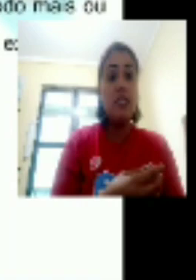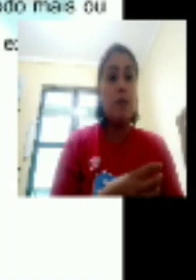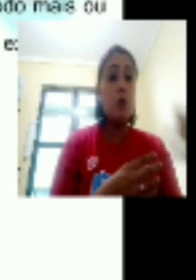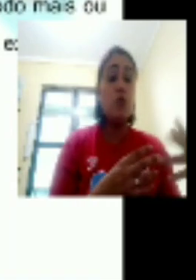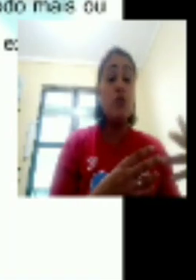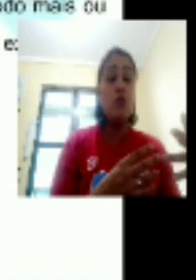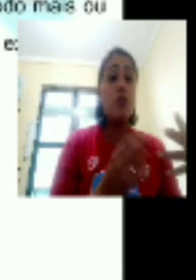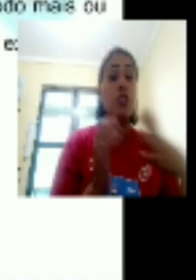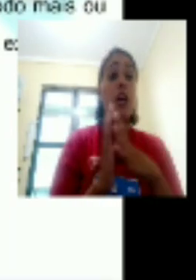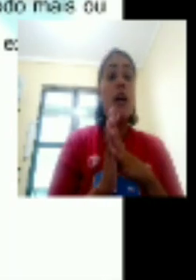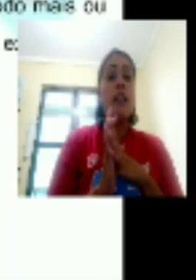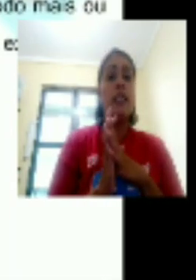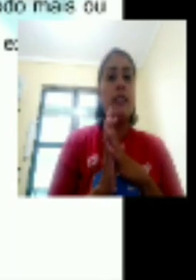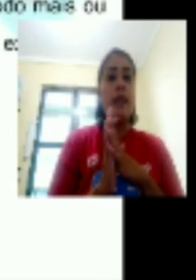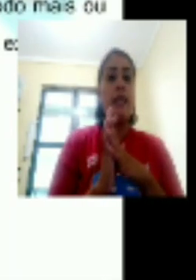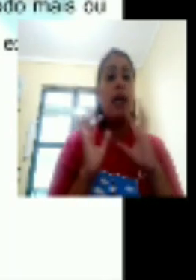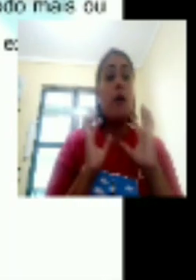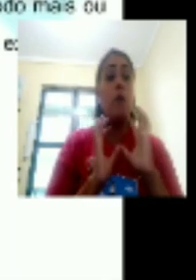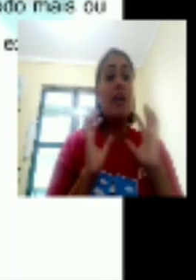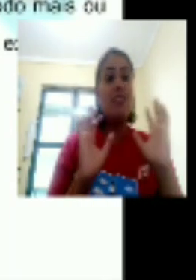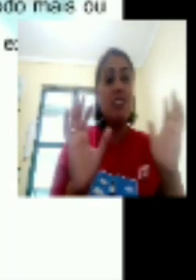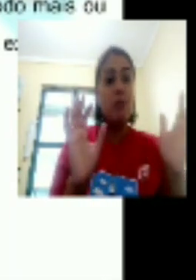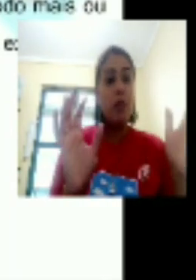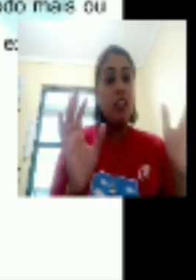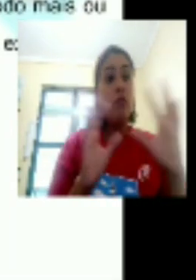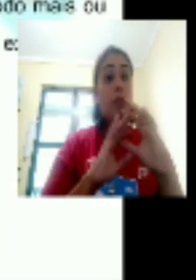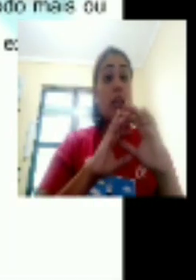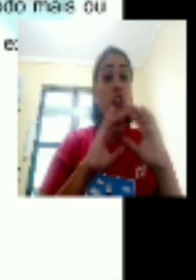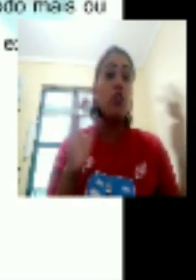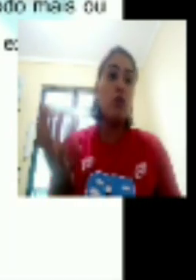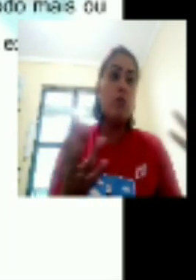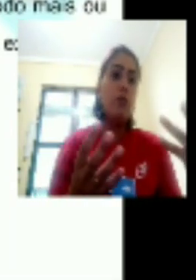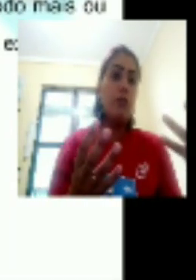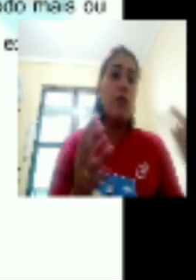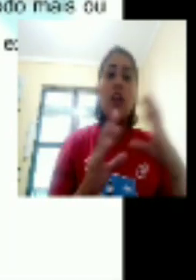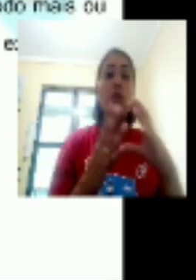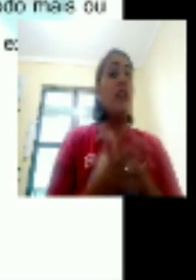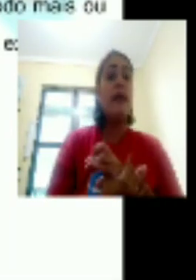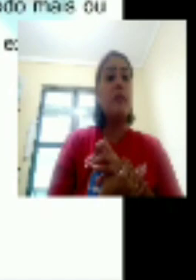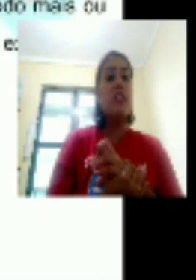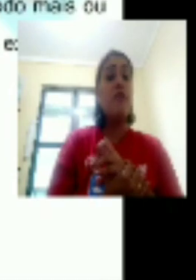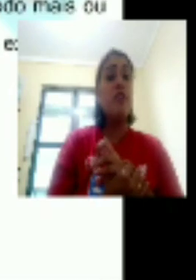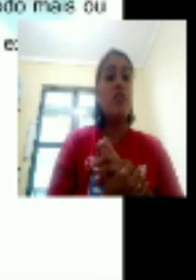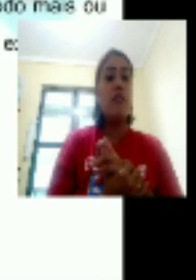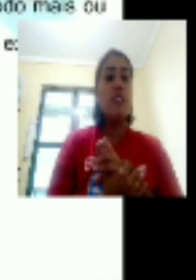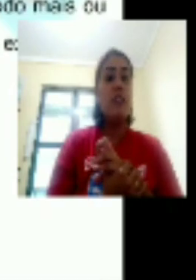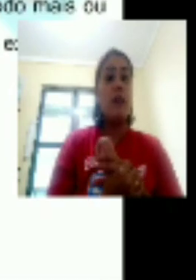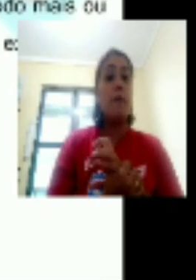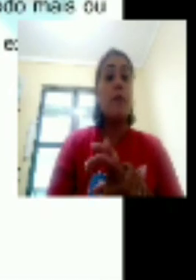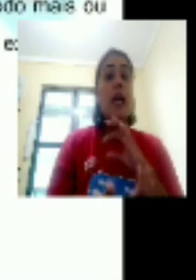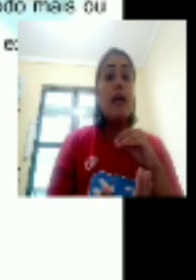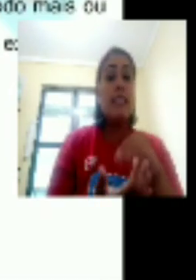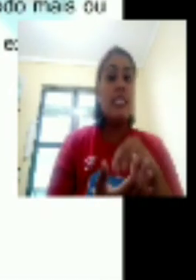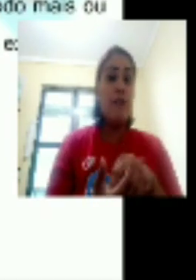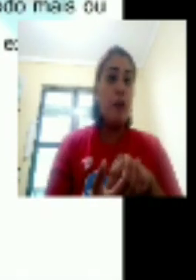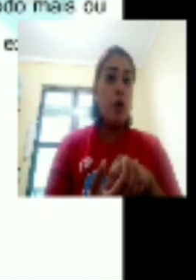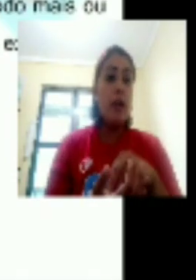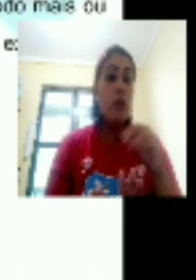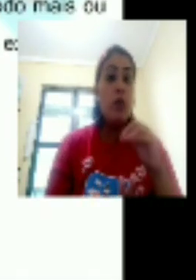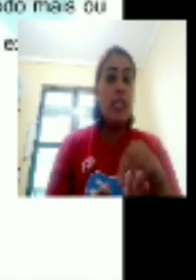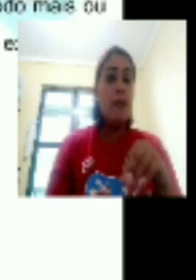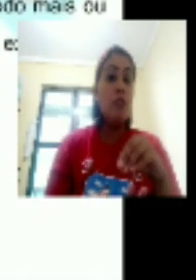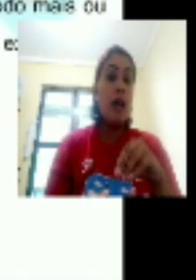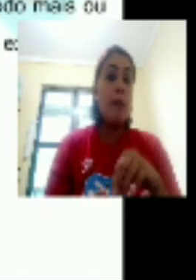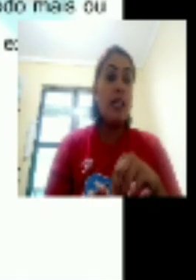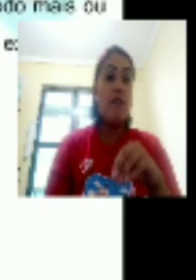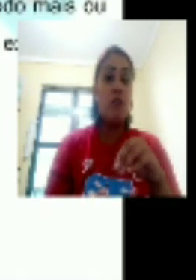dos princípios do SUS, que seria um atendimento para todo mundo. E o INAMPS não funcionava assim. Dessa forma,